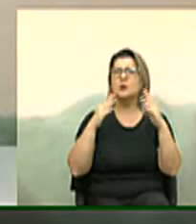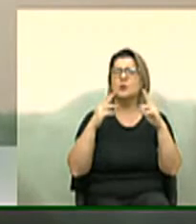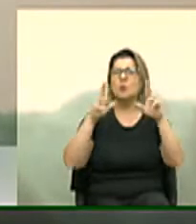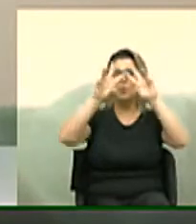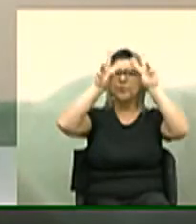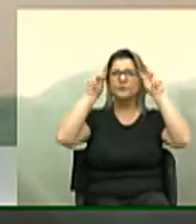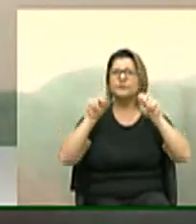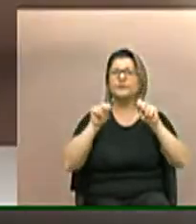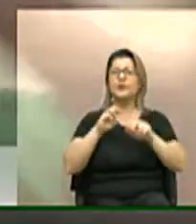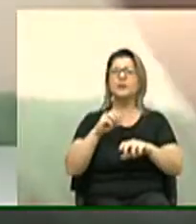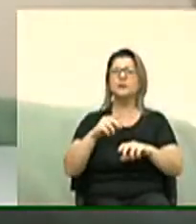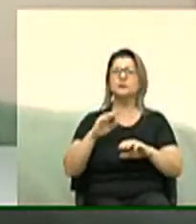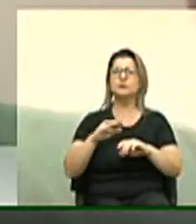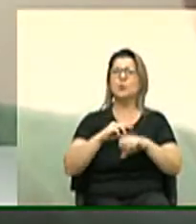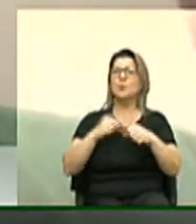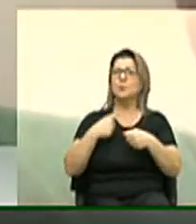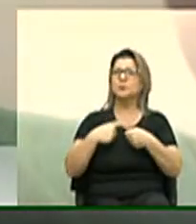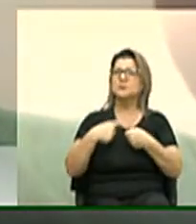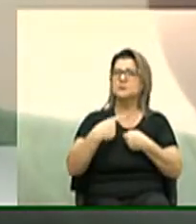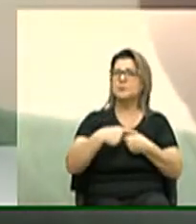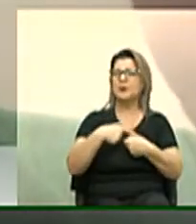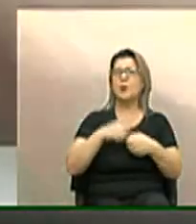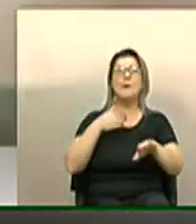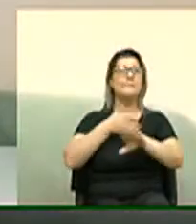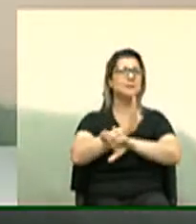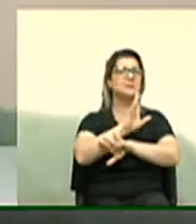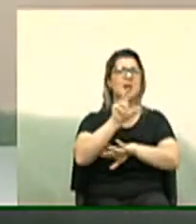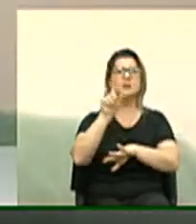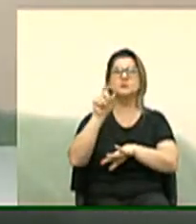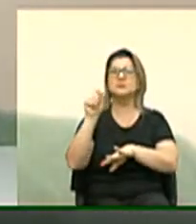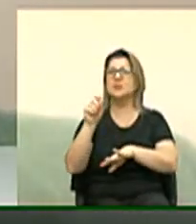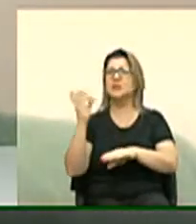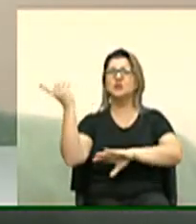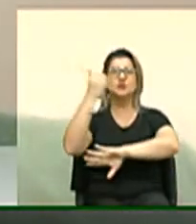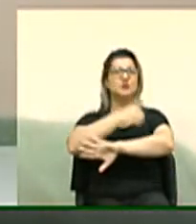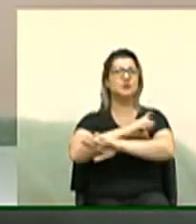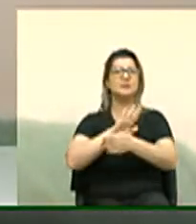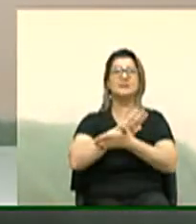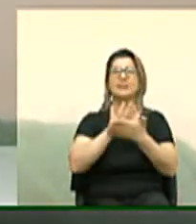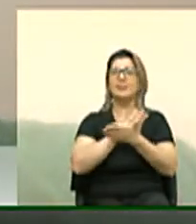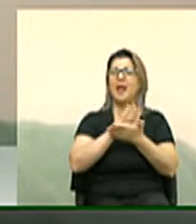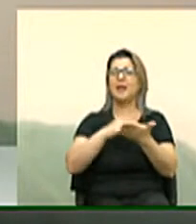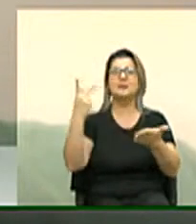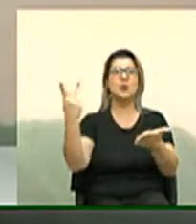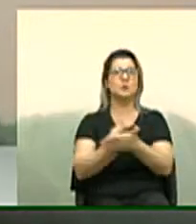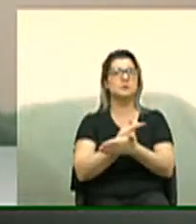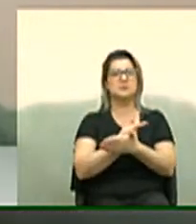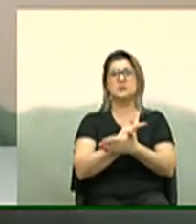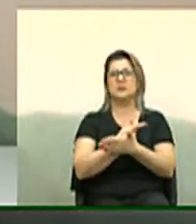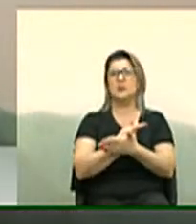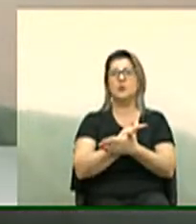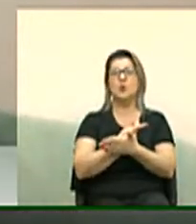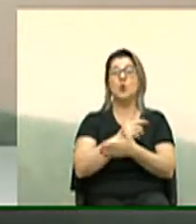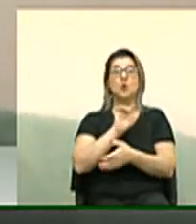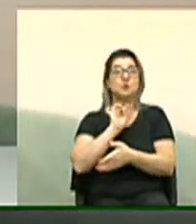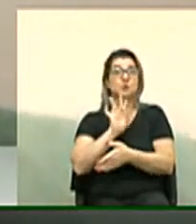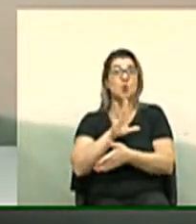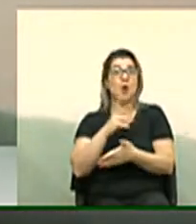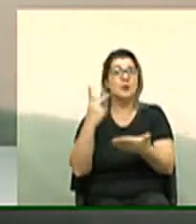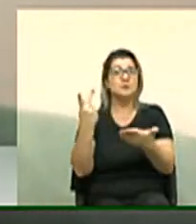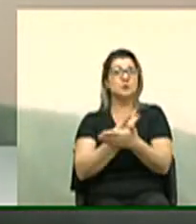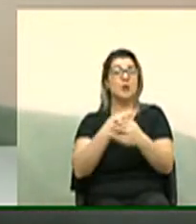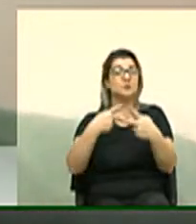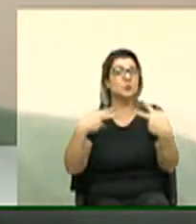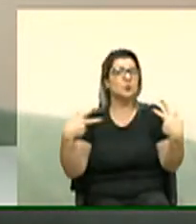municipal. Mas passados 100 dias, nada aconteceu, só aconteceu as coisas do governo federal e